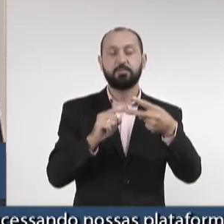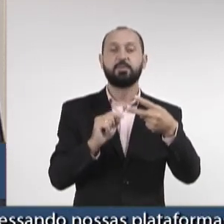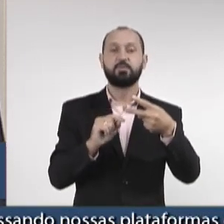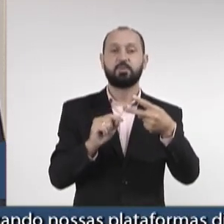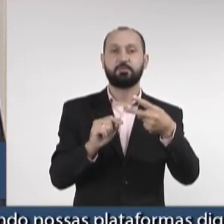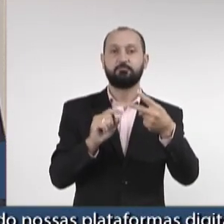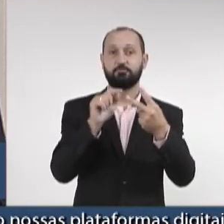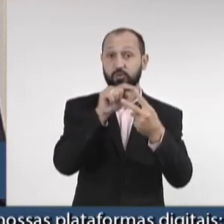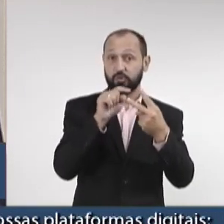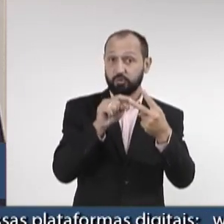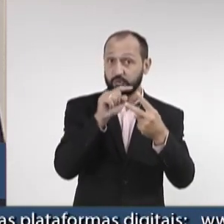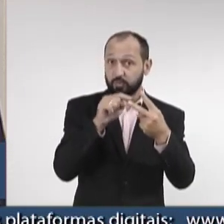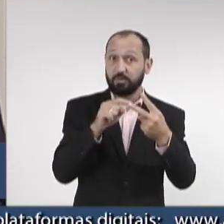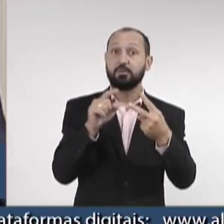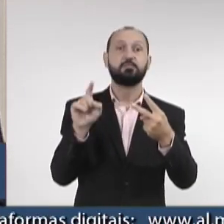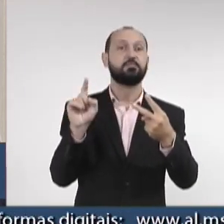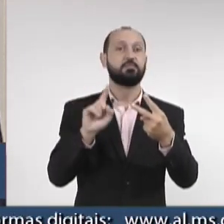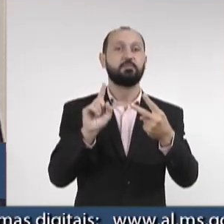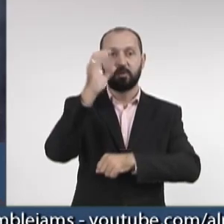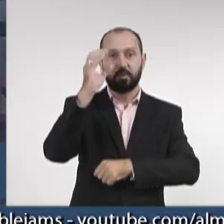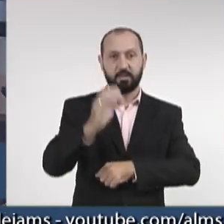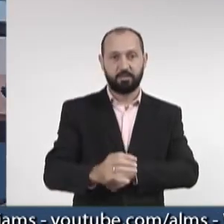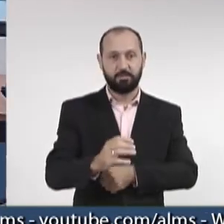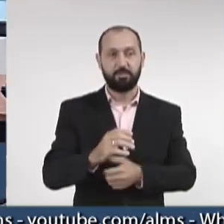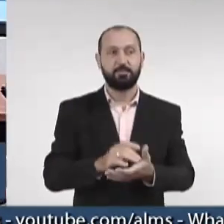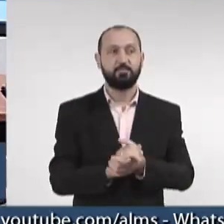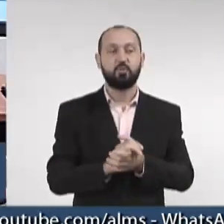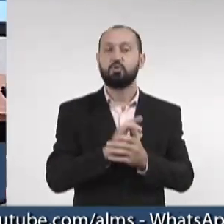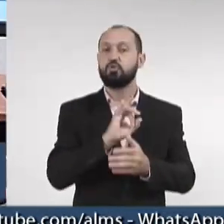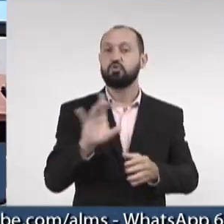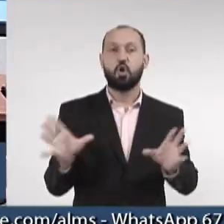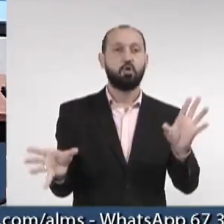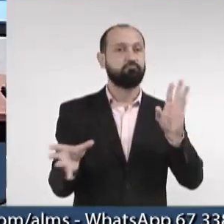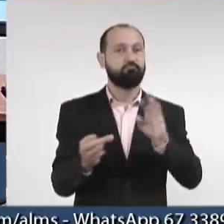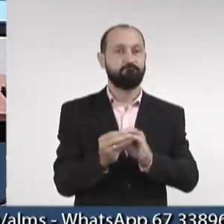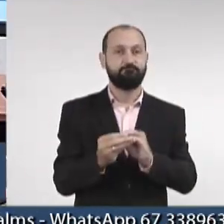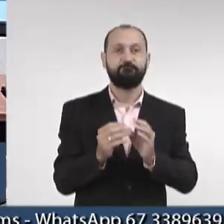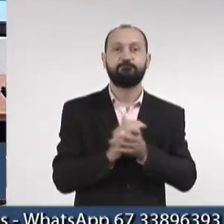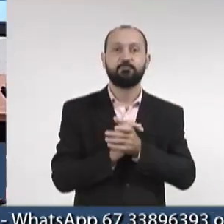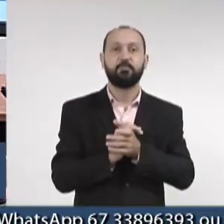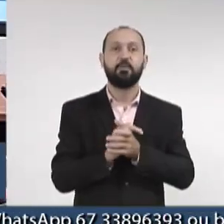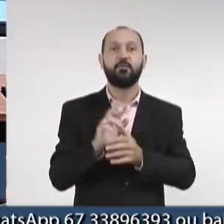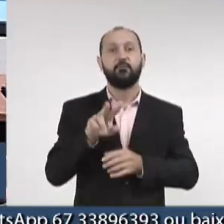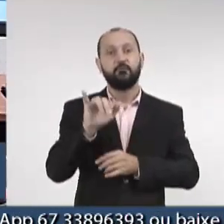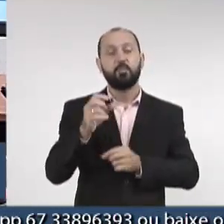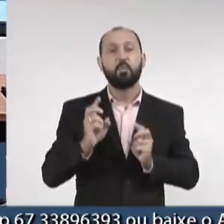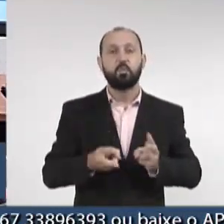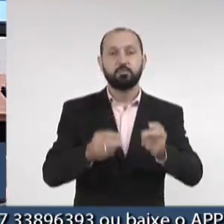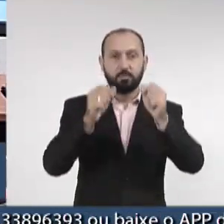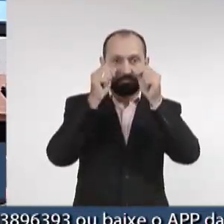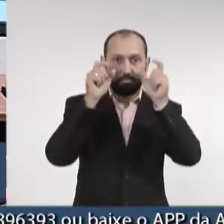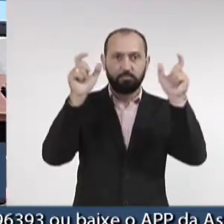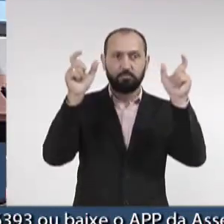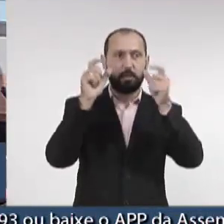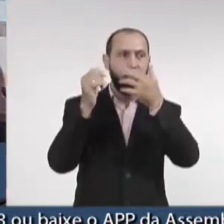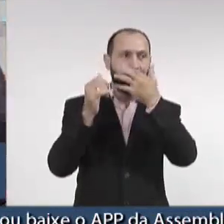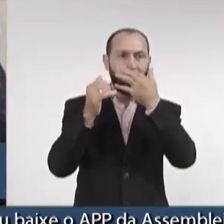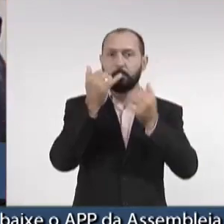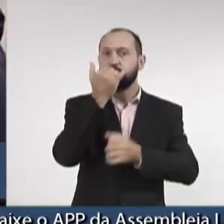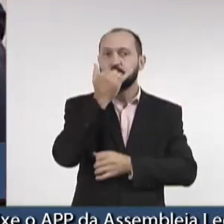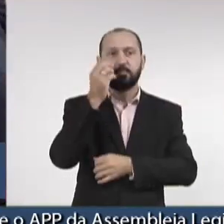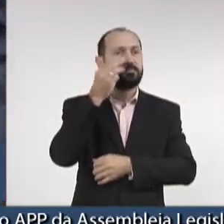outra propriedade. Então, parabéns por trazer esse assunto, conte com esse parlamentar, quantas vezes necessário for, para que a gente